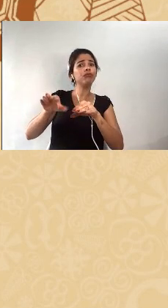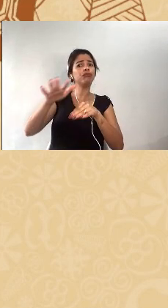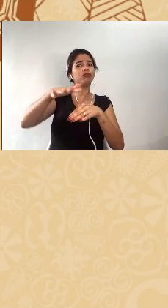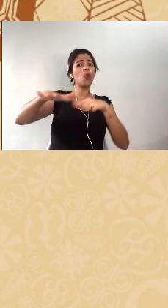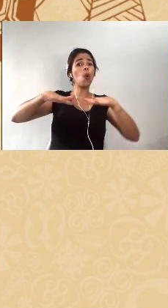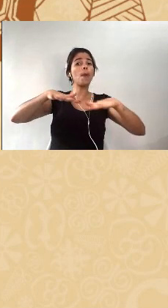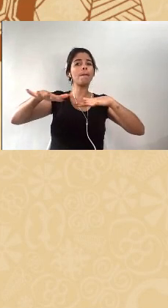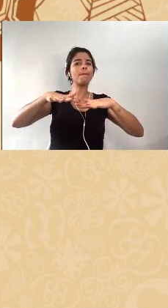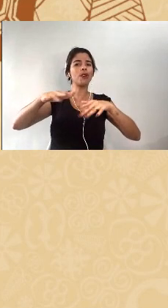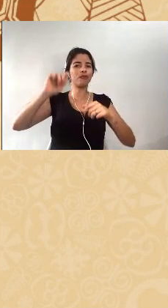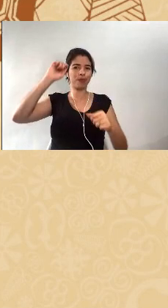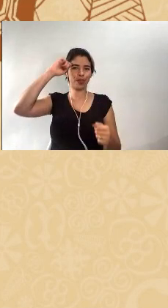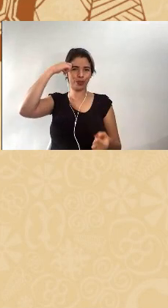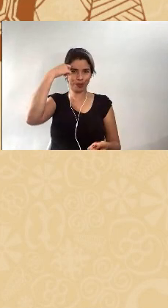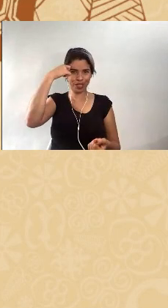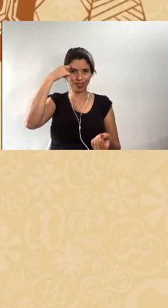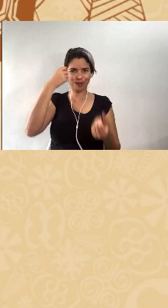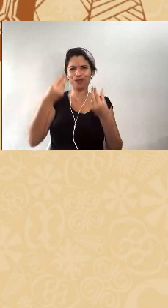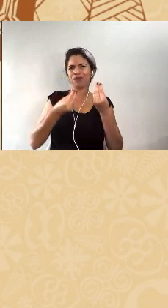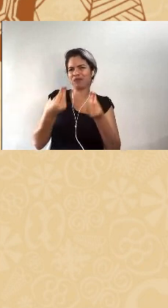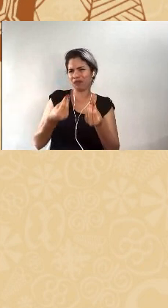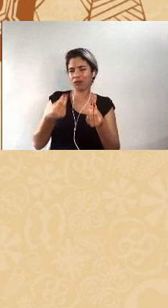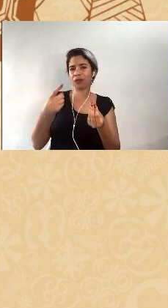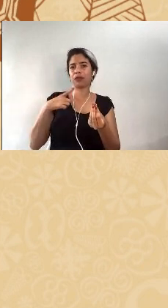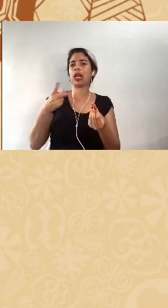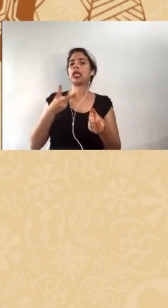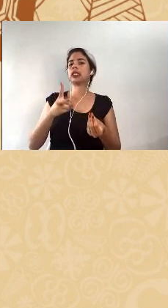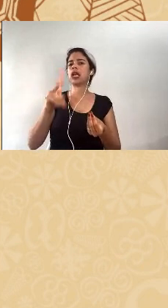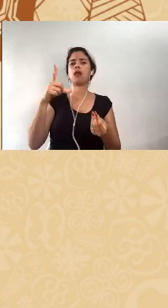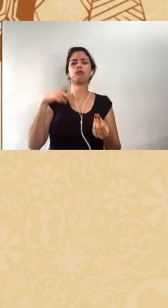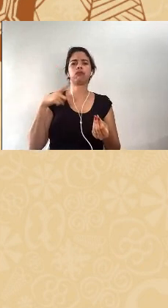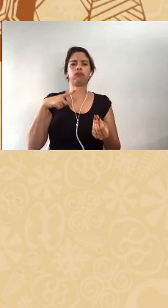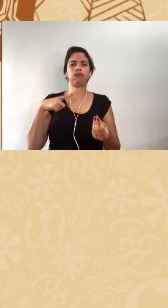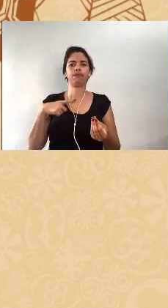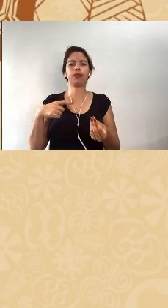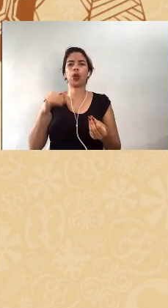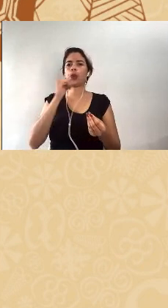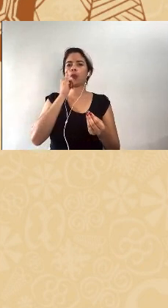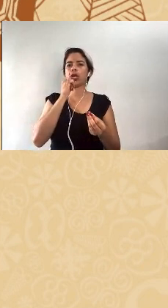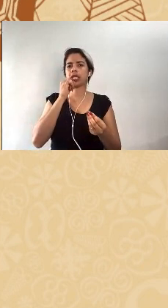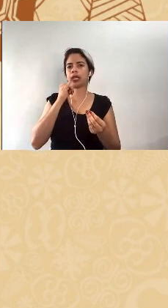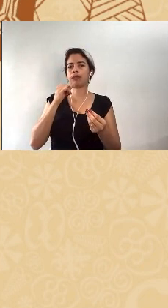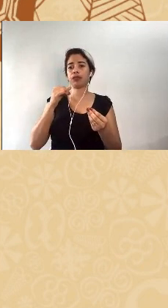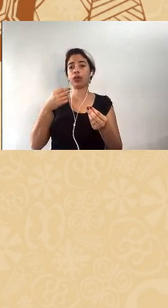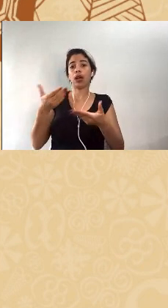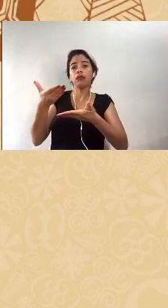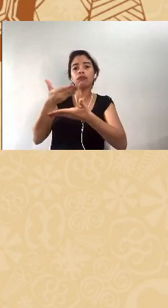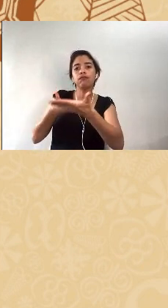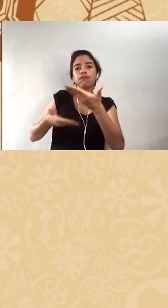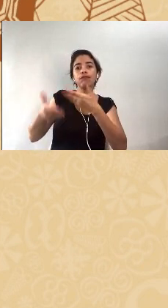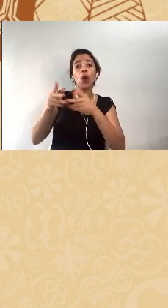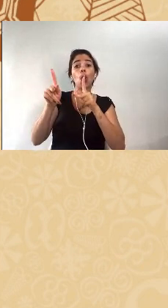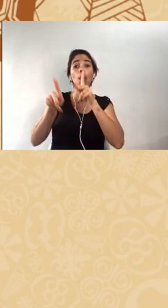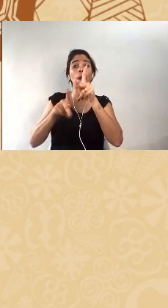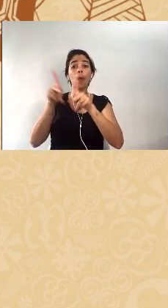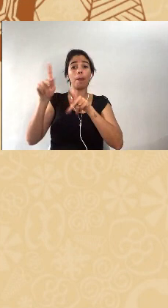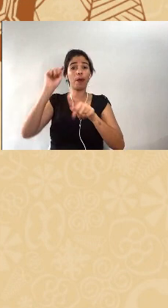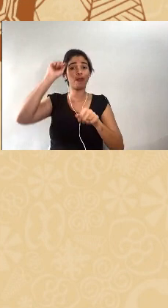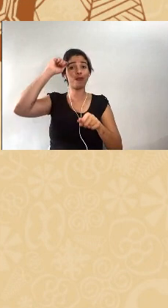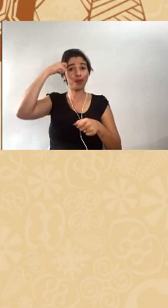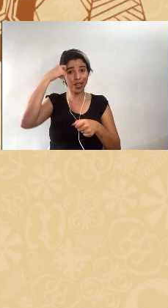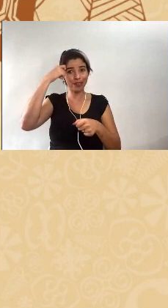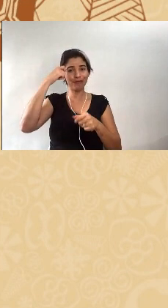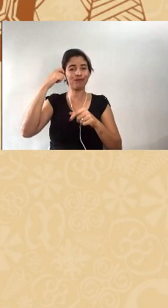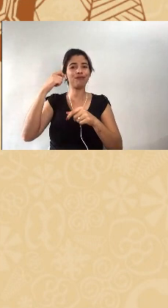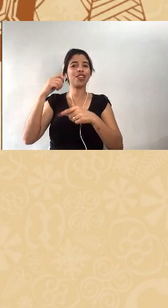como esse ator que vai fazer, em muitos momentos, né, uma mediação importante entre a população negra e o Estado. E